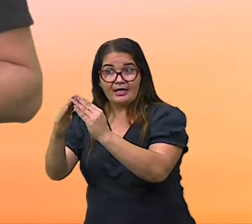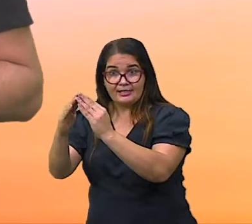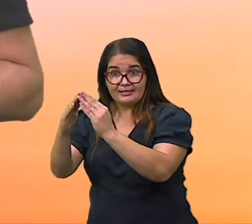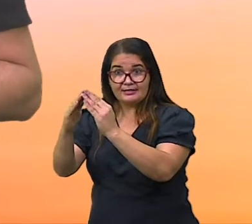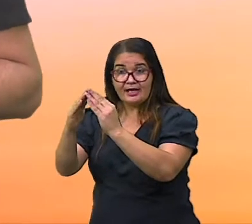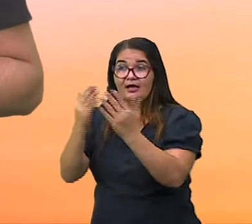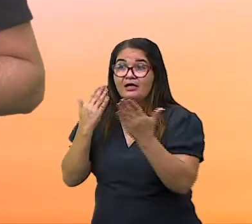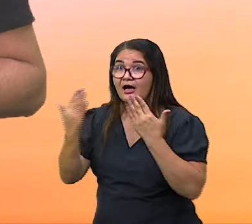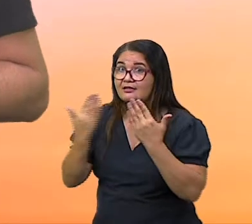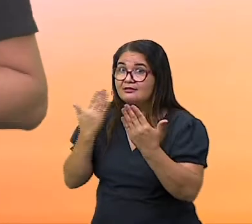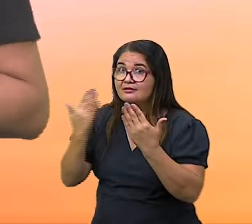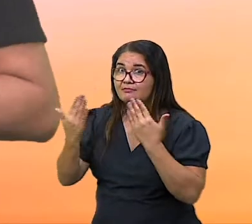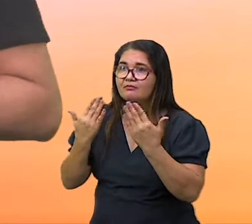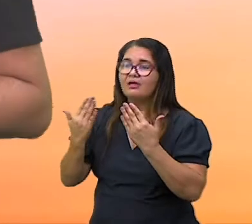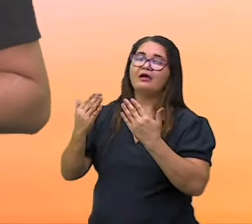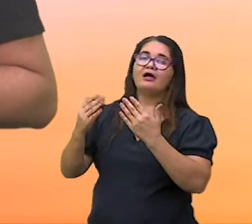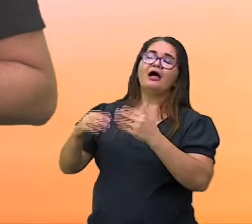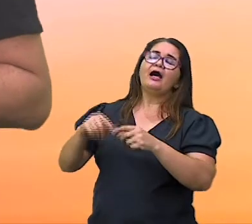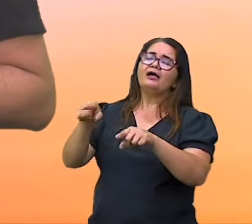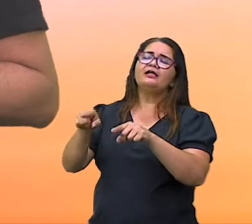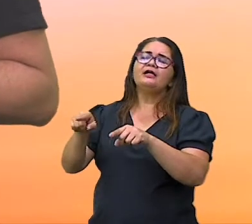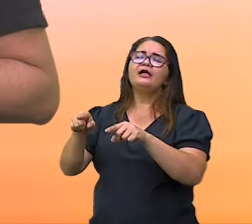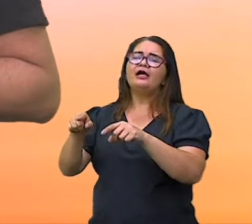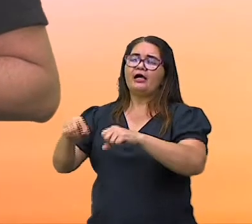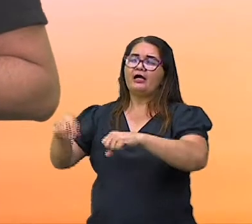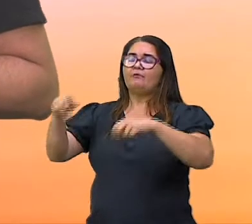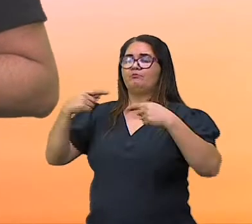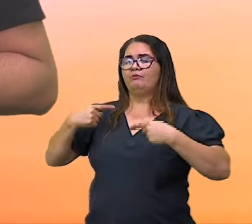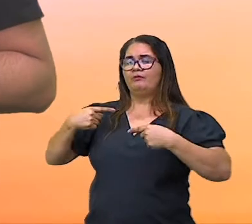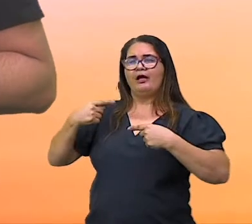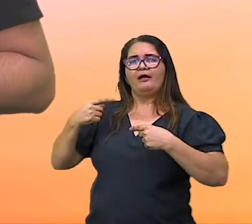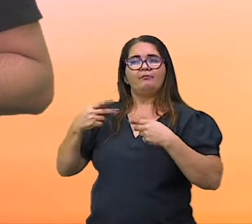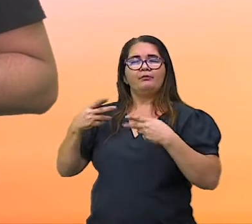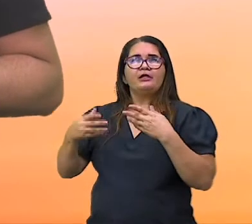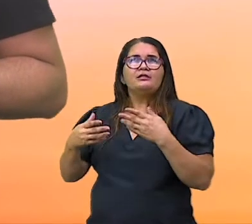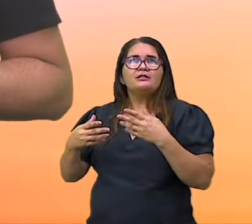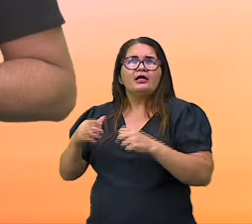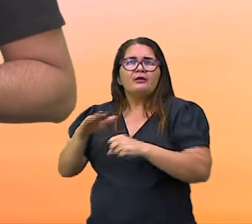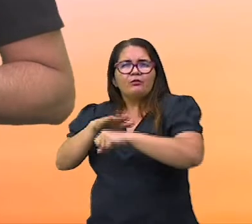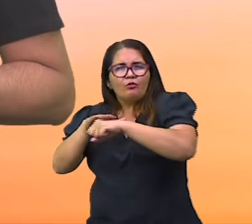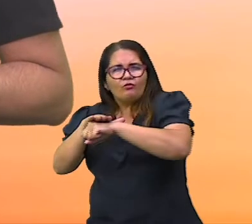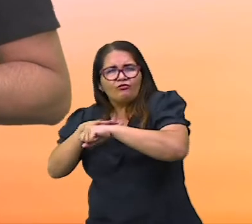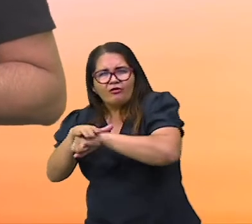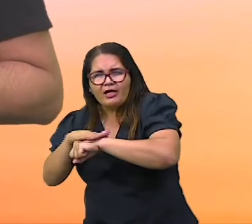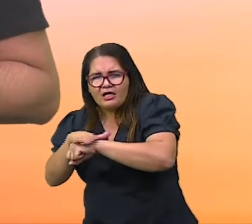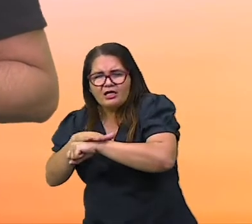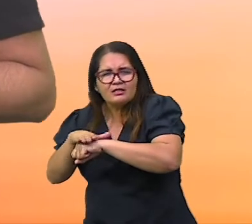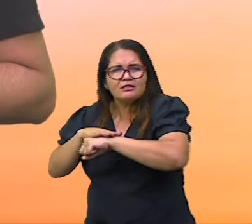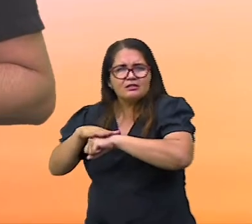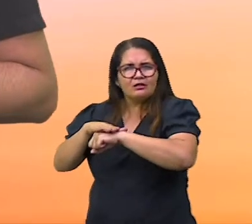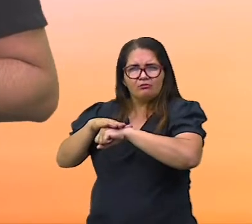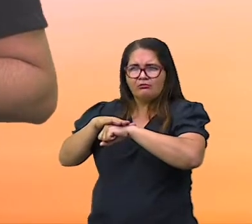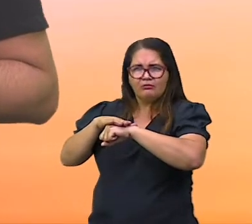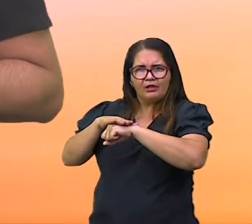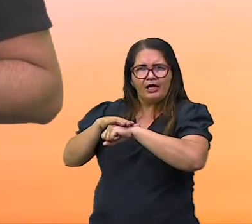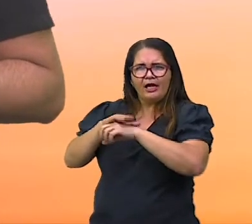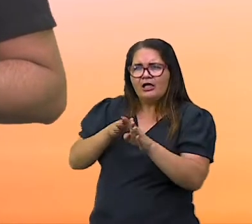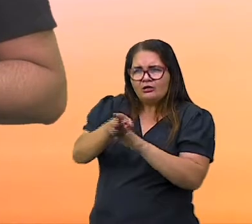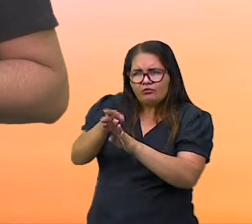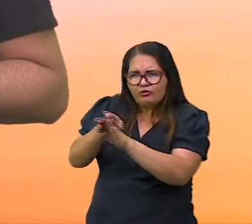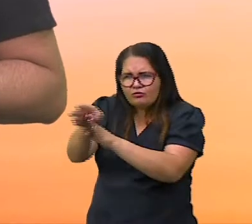dessa civilização. No entanto, essa característica ela é tardia, uma vez que no início